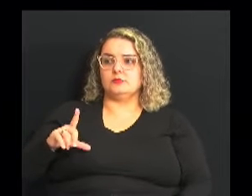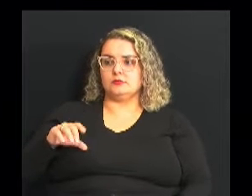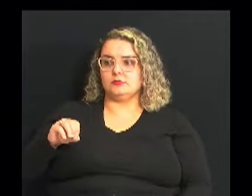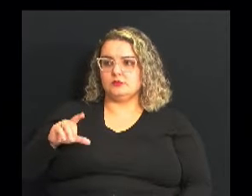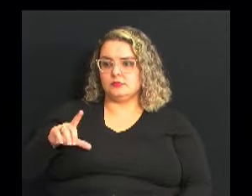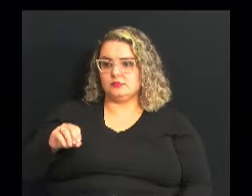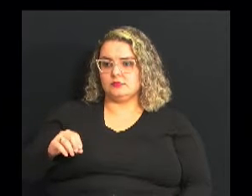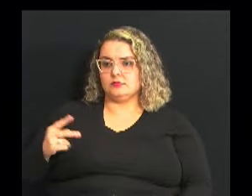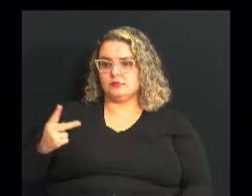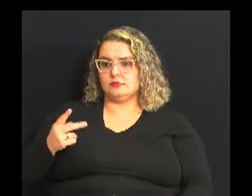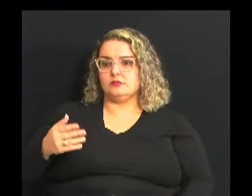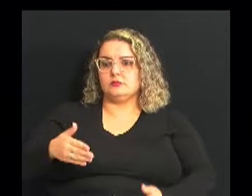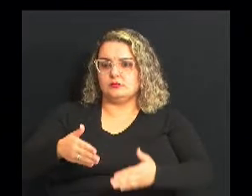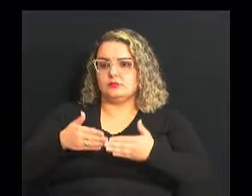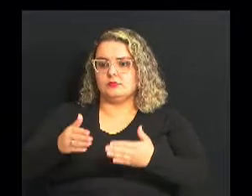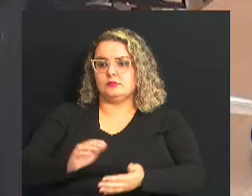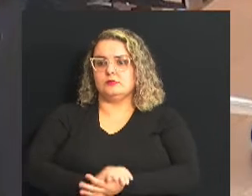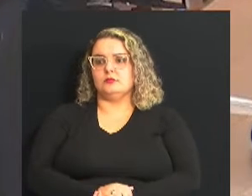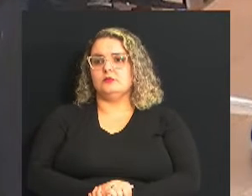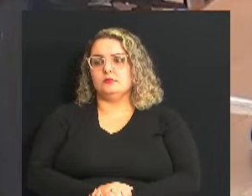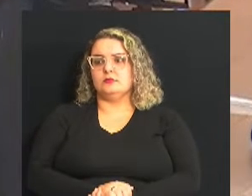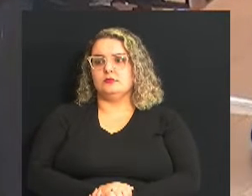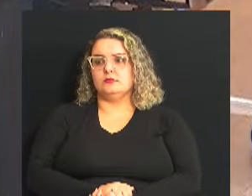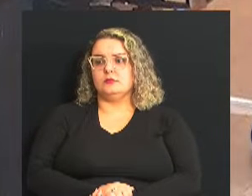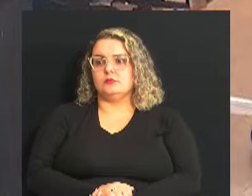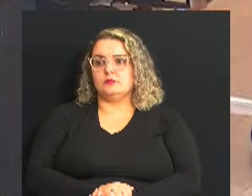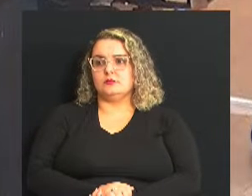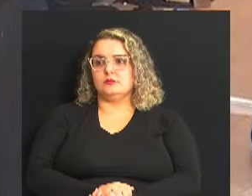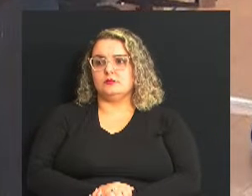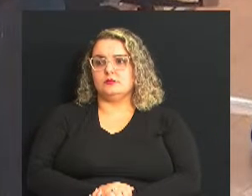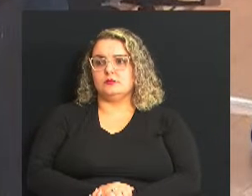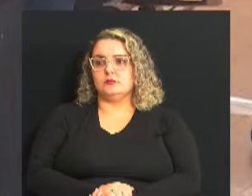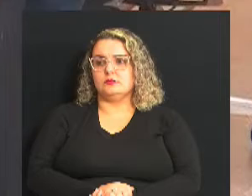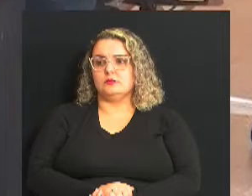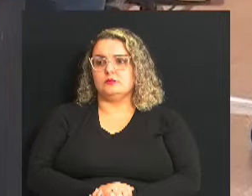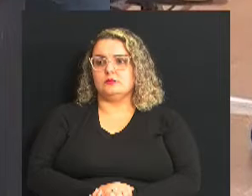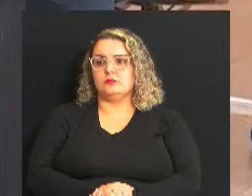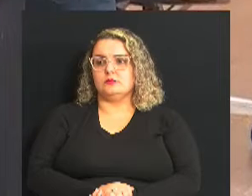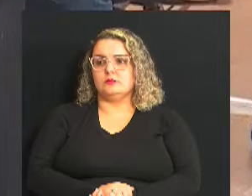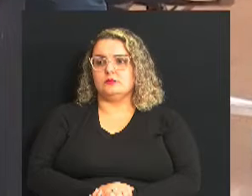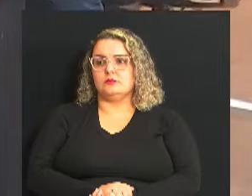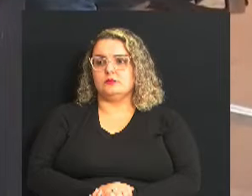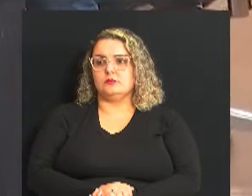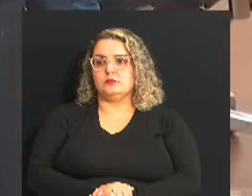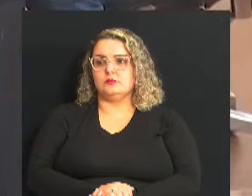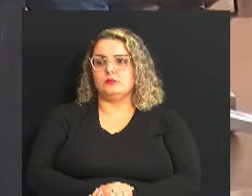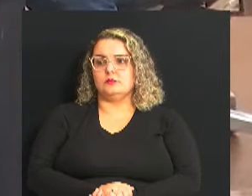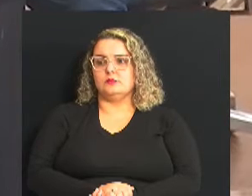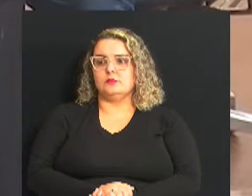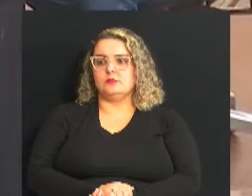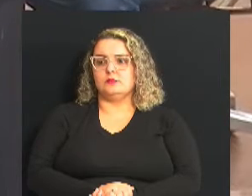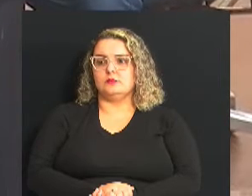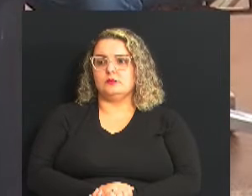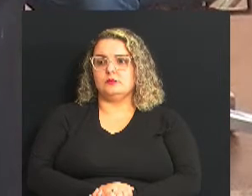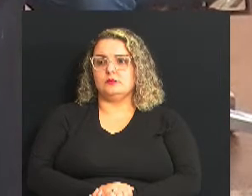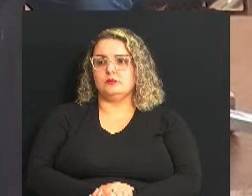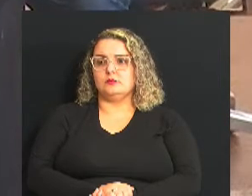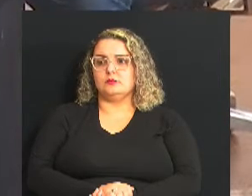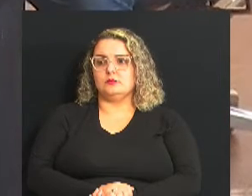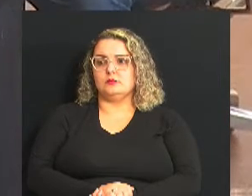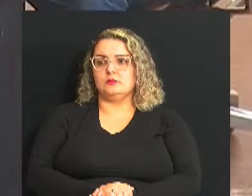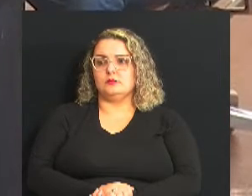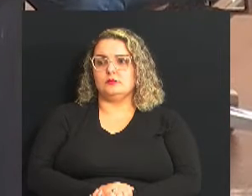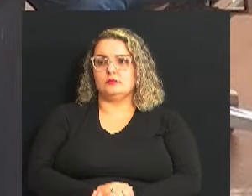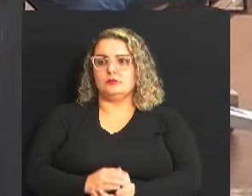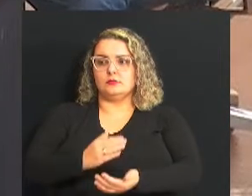favor. Ótimo. Bom, para começar, assim, como câmara, as